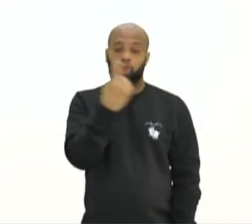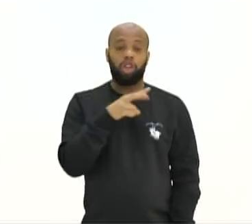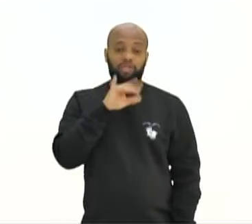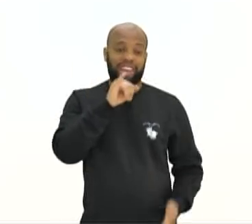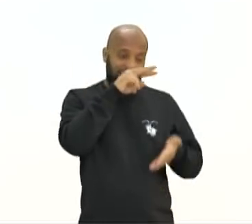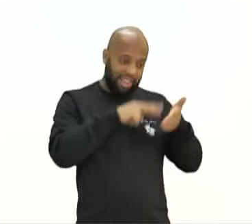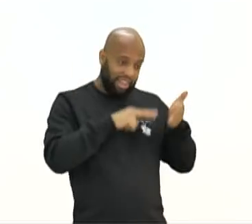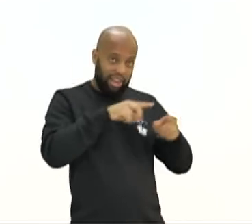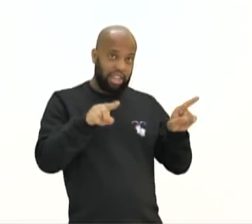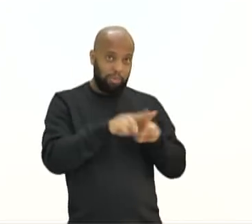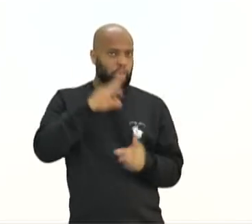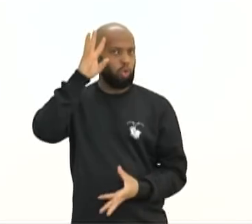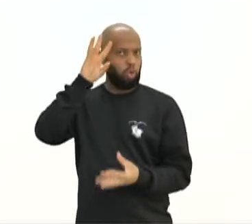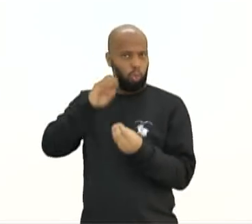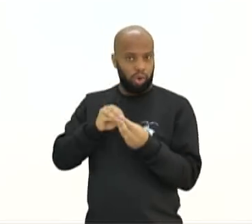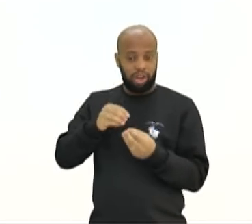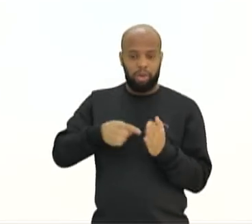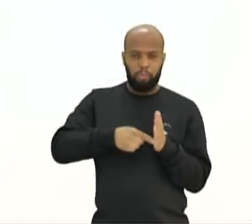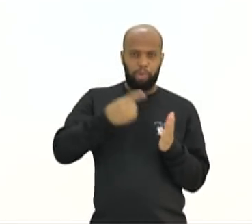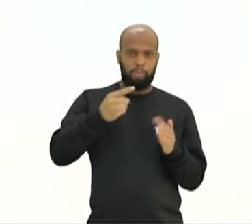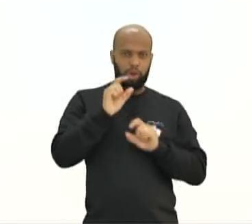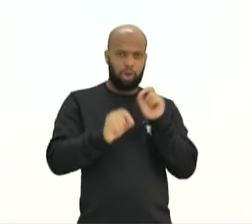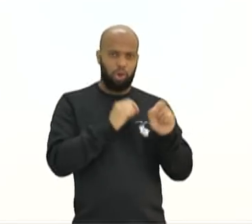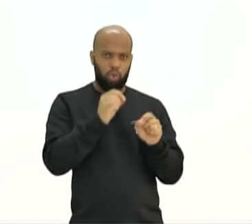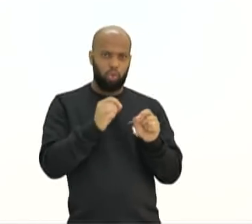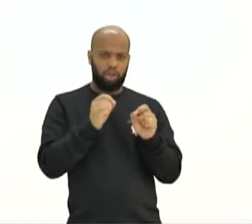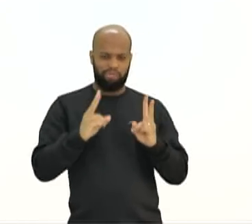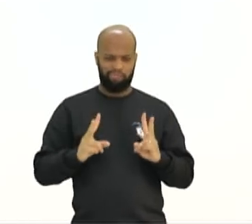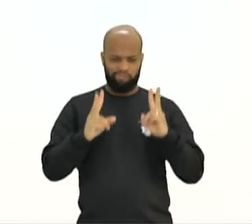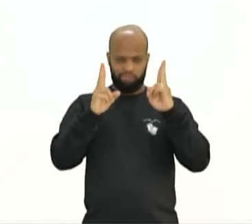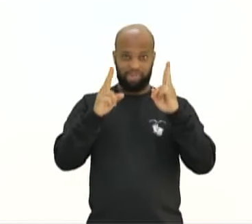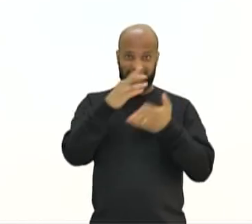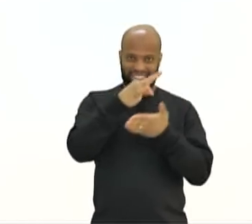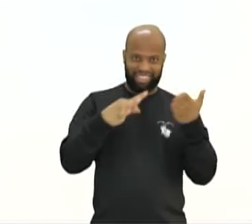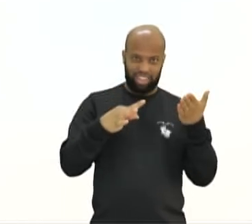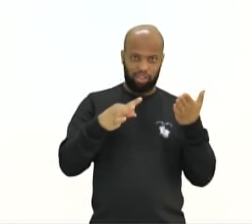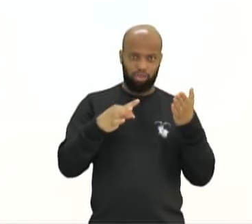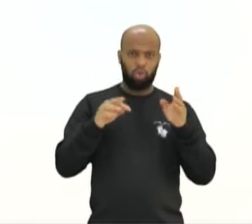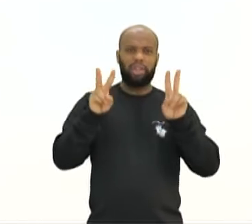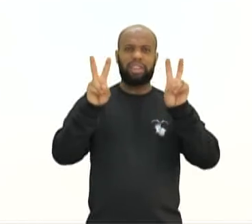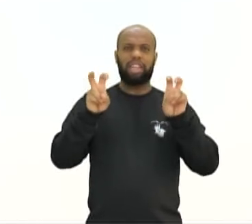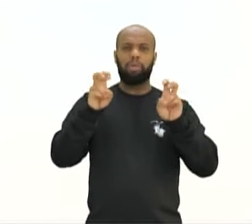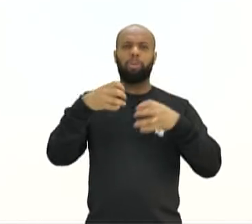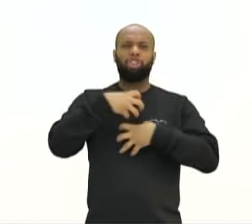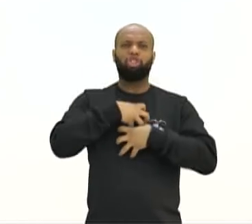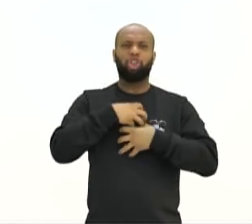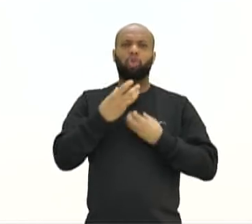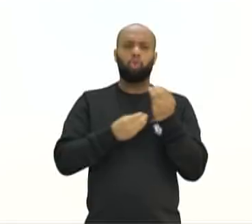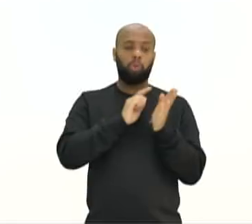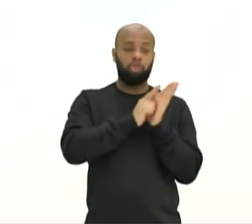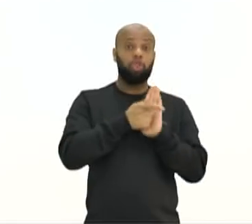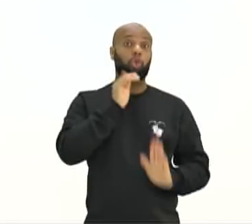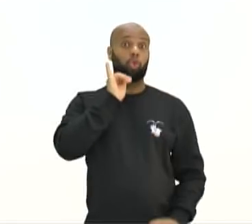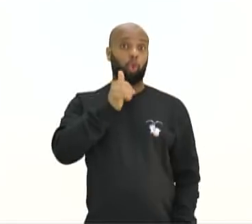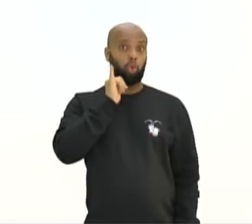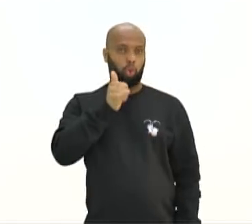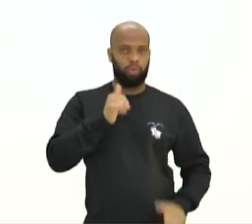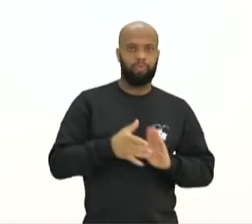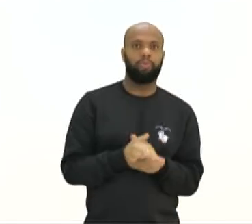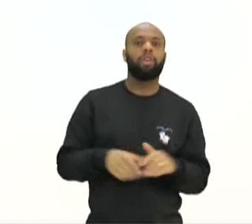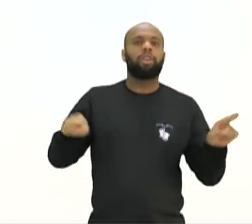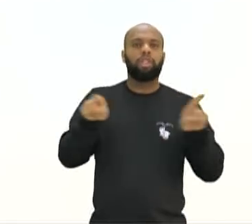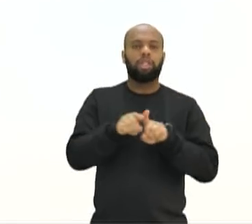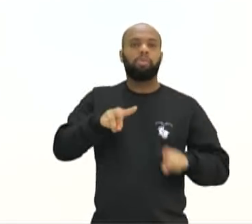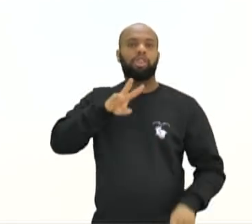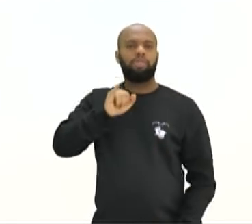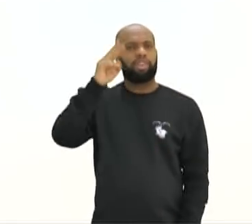ler e interpretar a primeira parte de um conto. Então, hoje, nós vamos falar somente da primeira parte de um conto. Relembrar